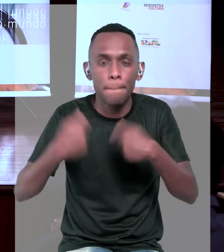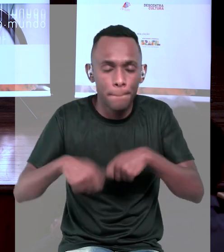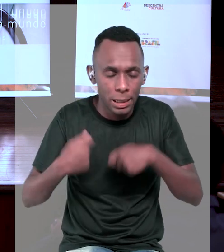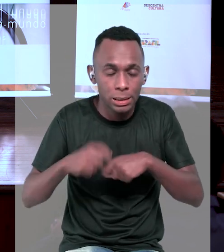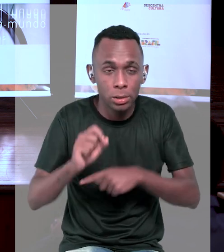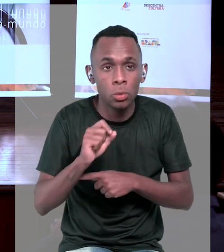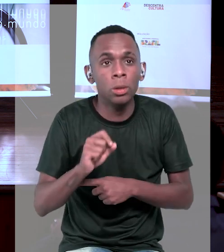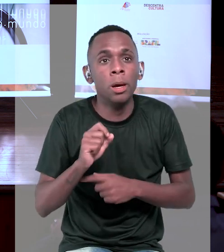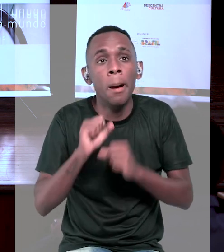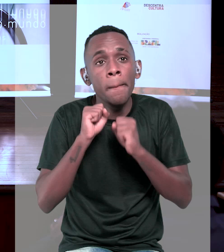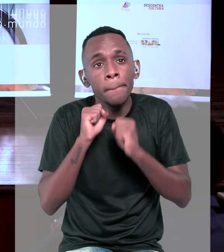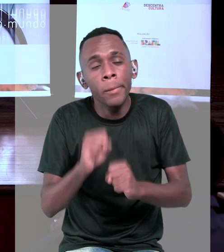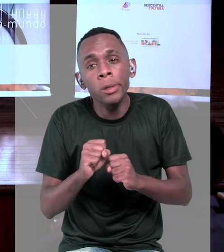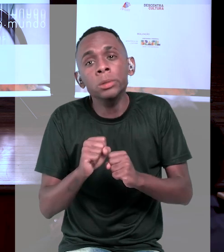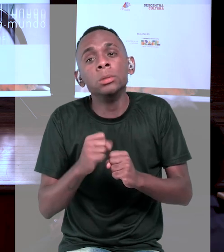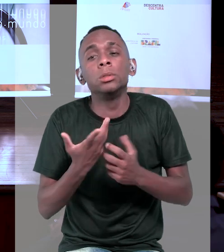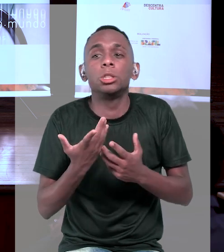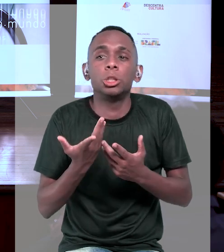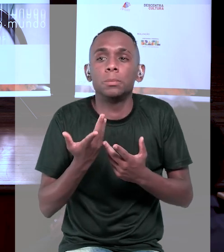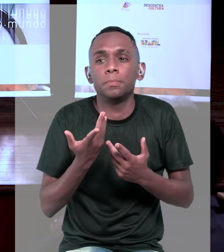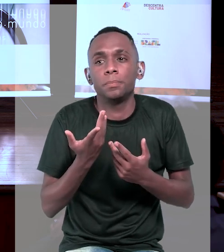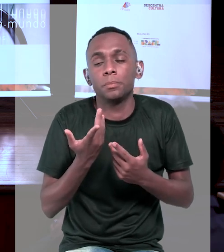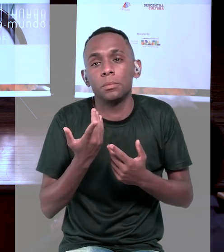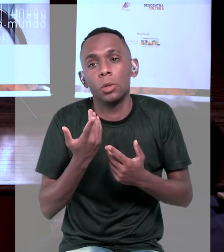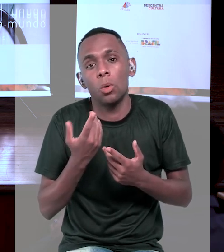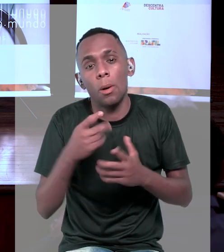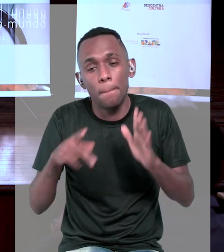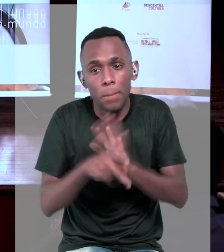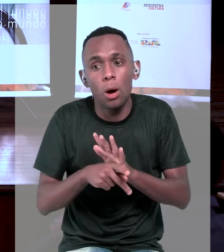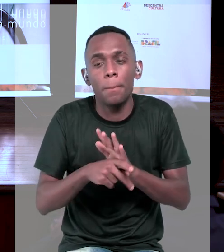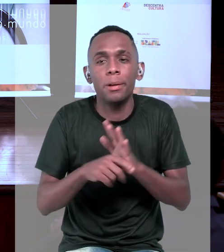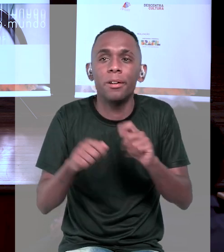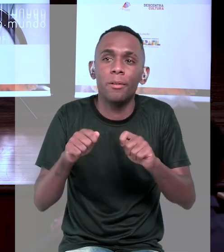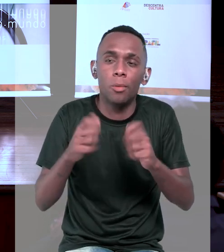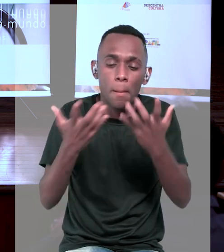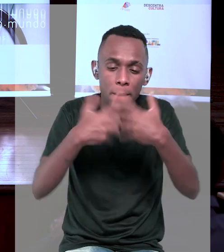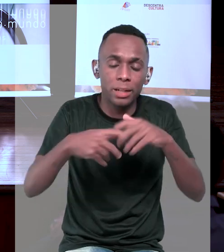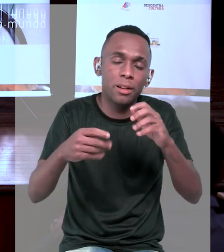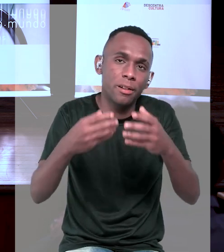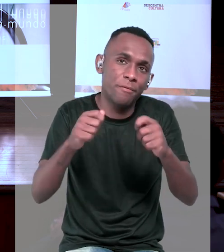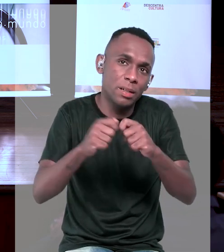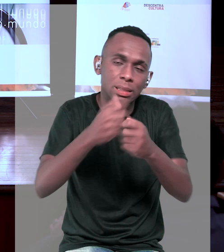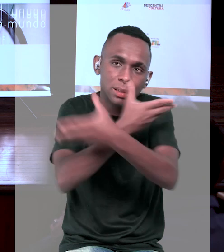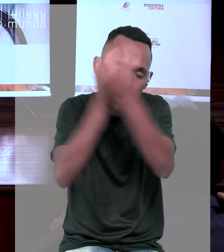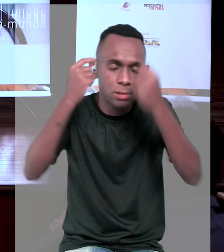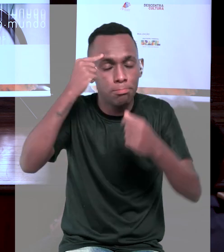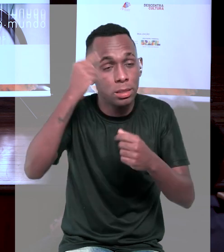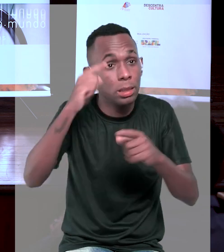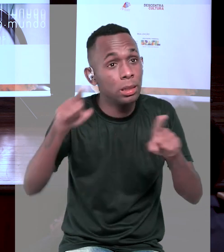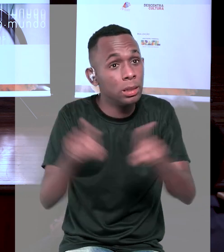uma serviçal da máquina de fazer esquecer o pensamento, e ela pode ser